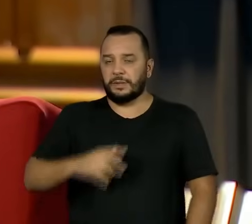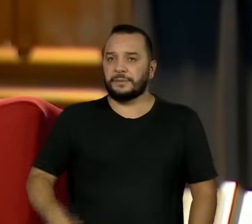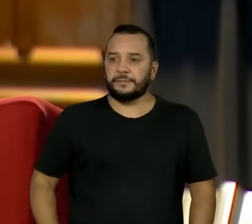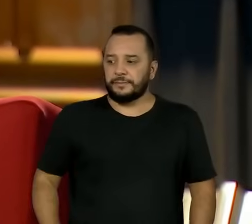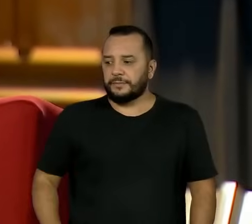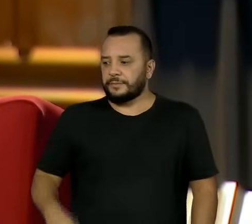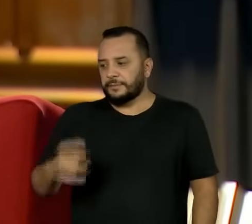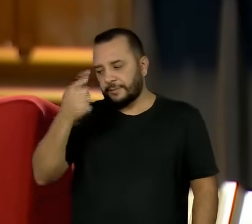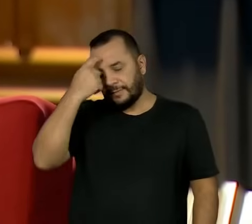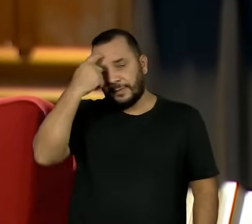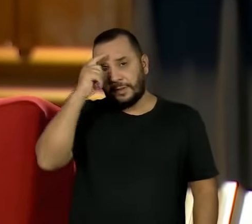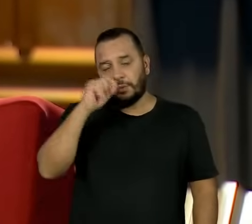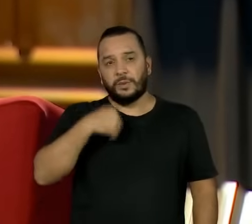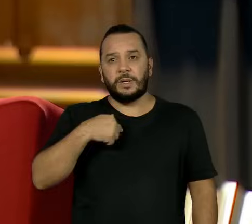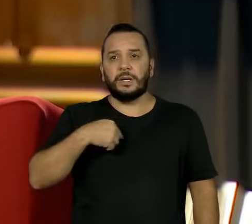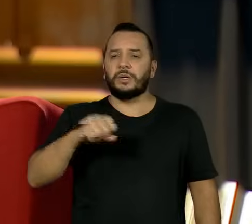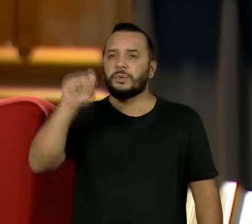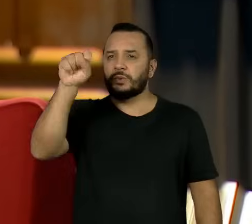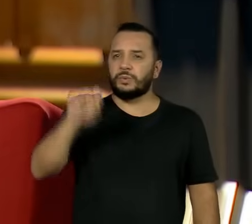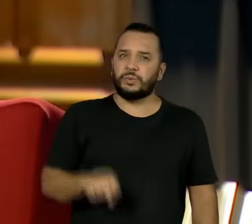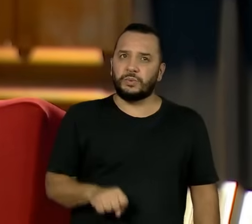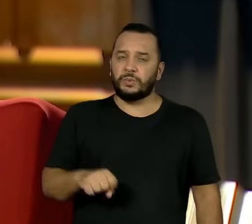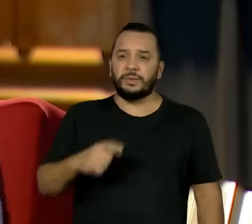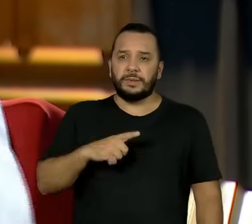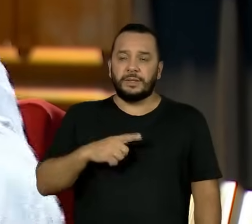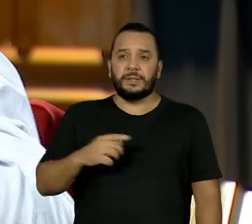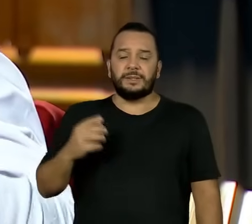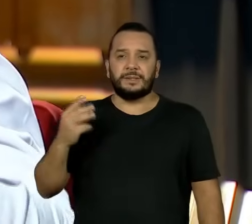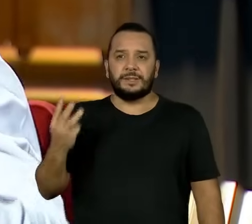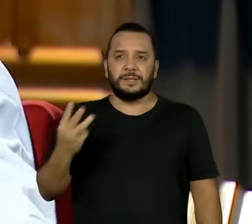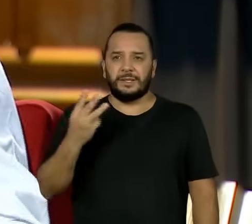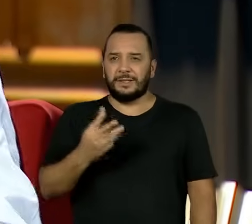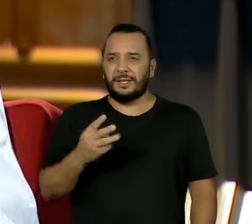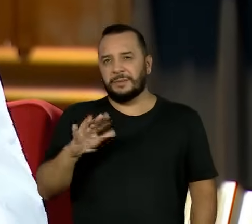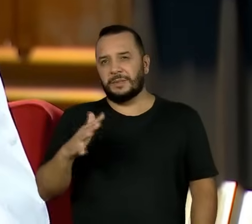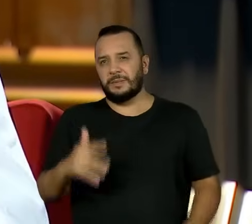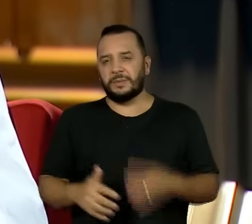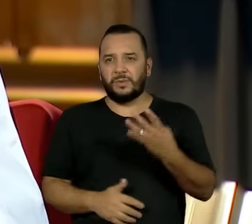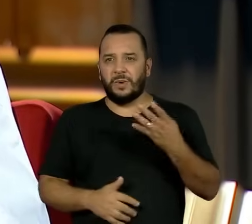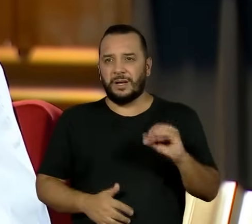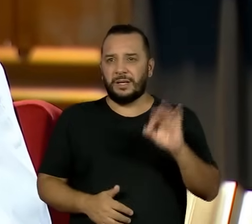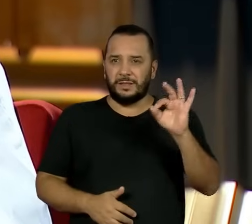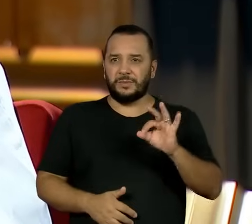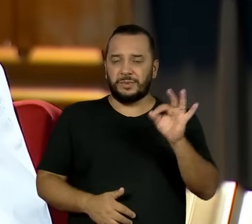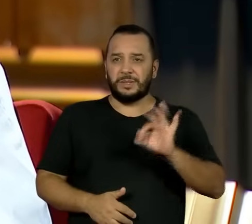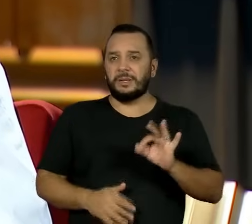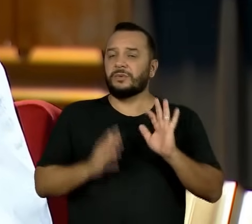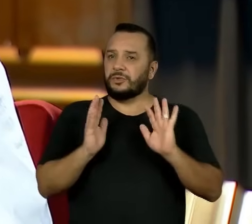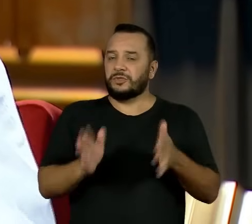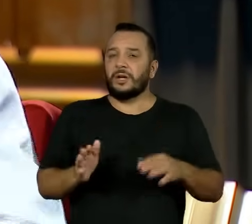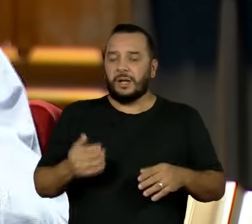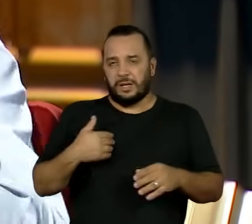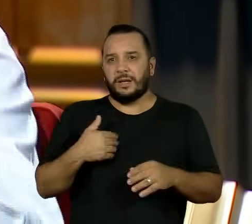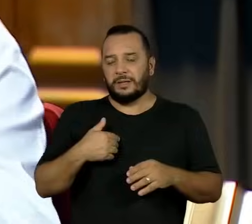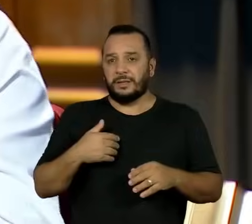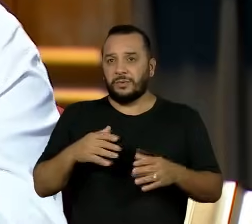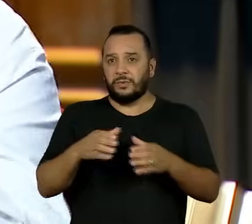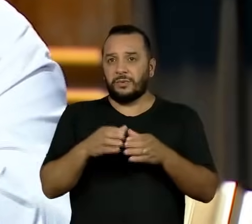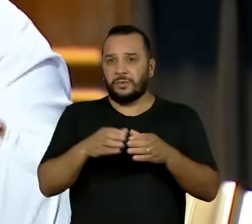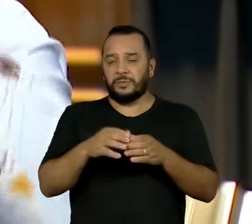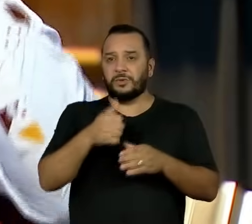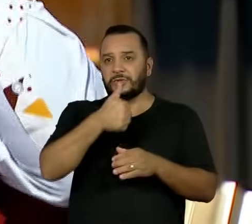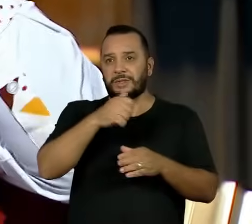tem 33, 40% de cada 10 pessoas, 4 já são idosas. Então isso